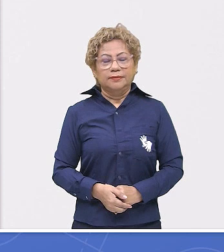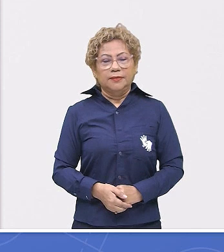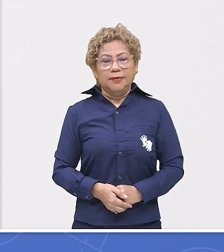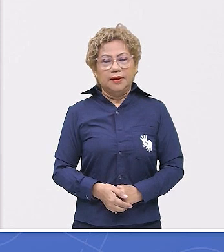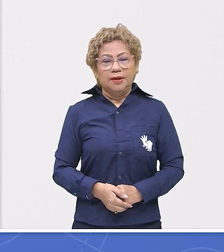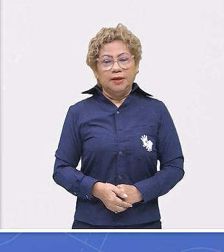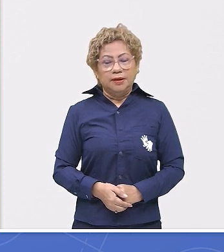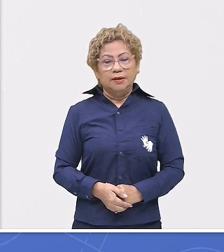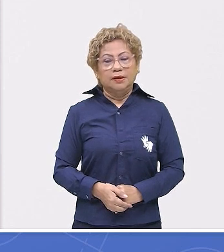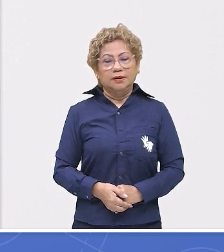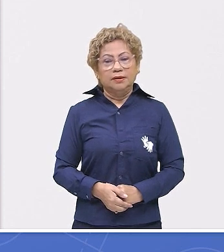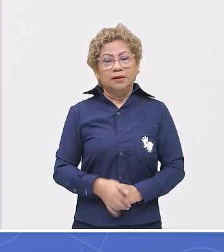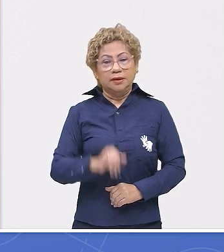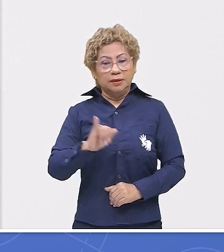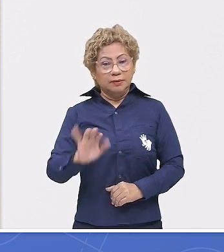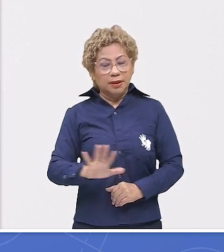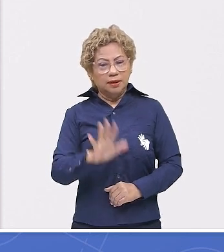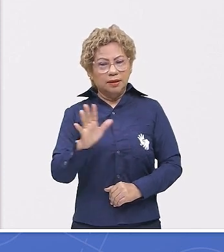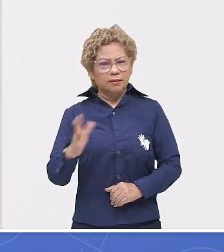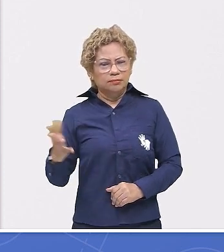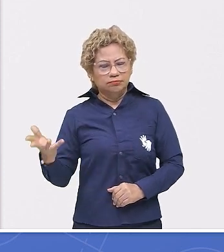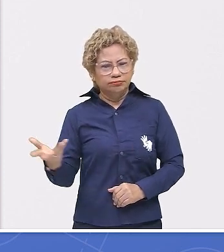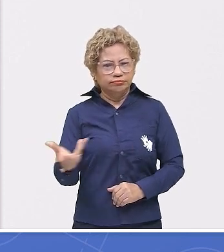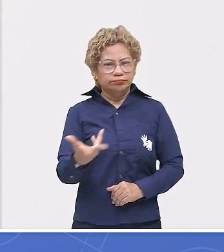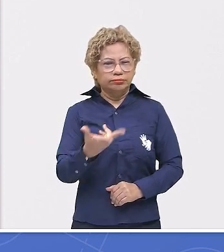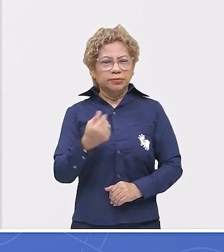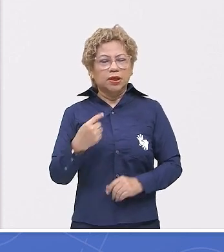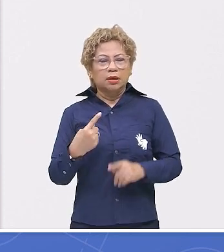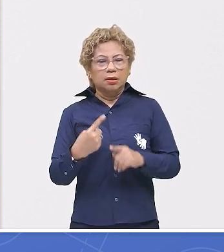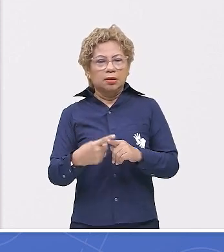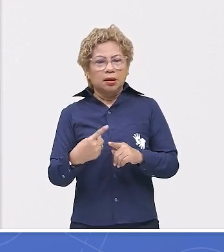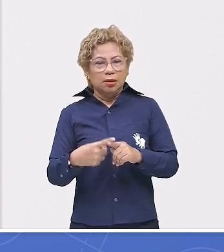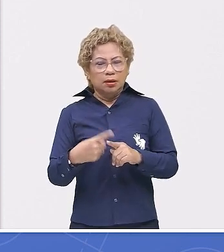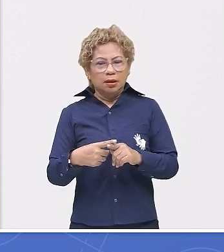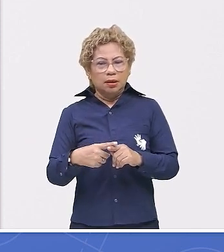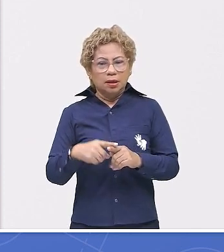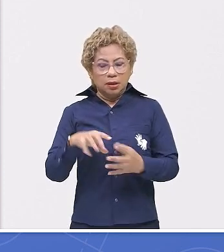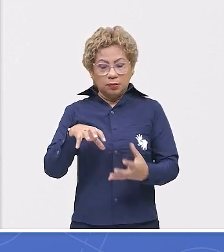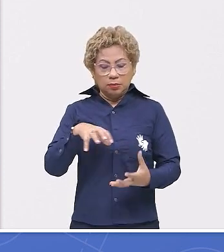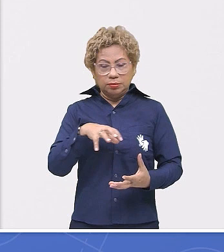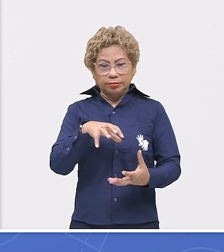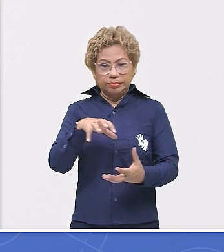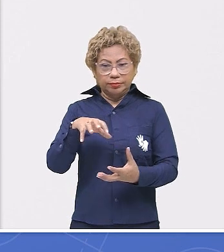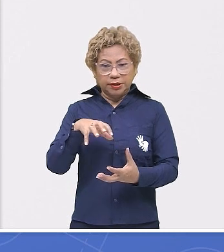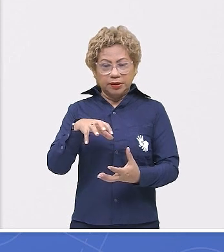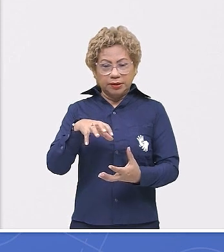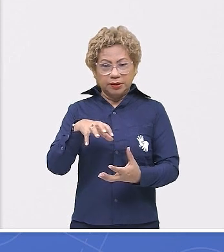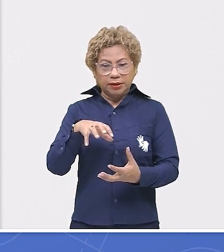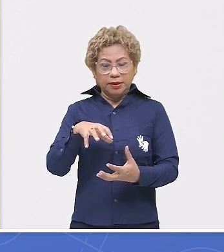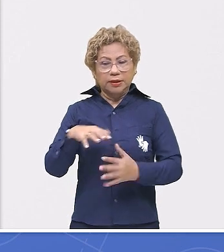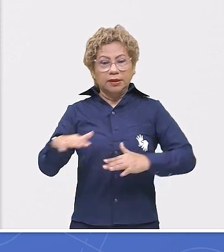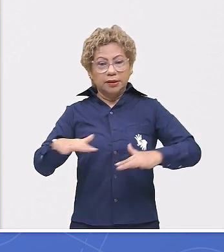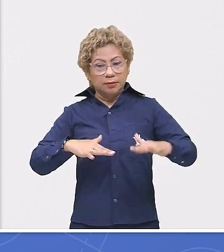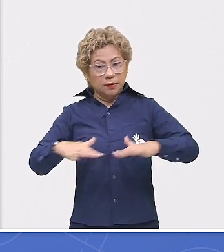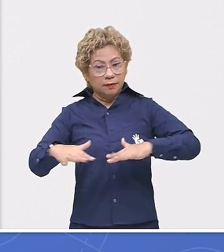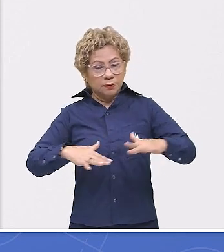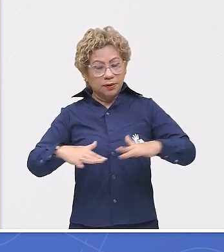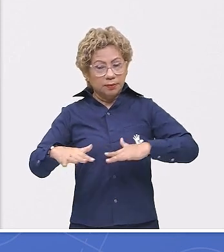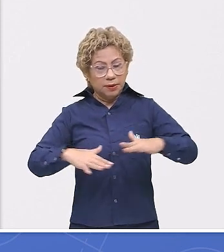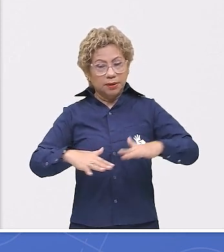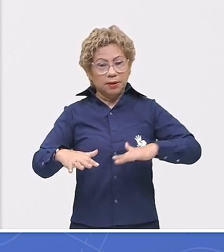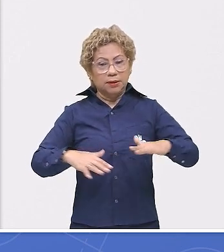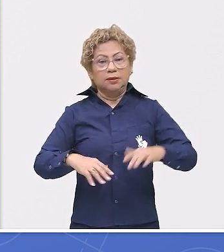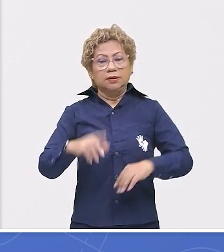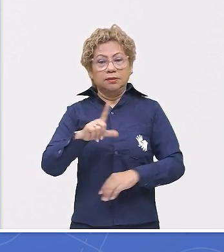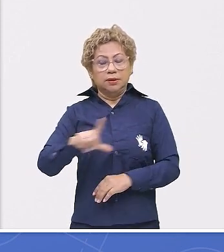que a gente observa, lembrando que o planeta ele gira de oeste para leste. Neste